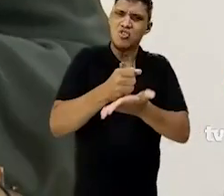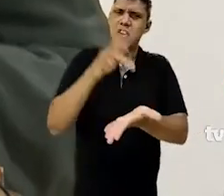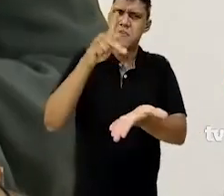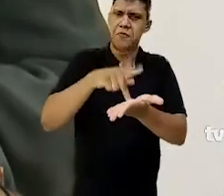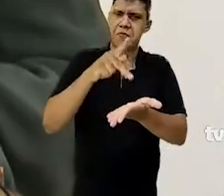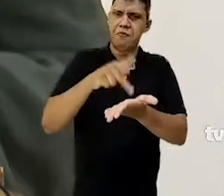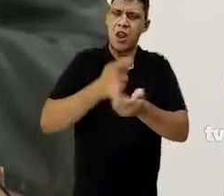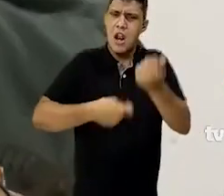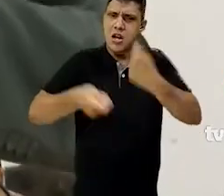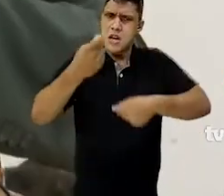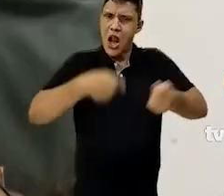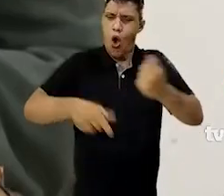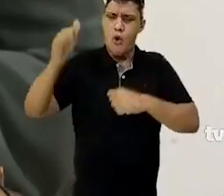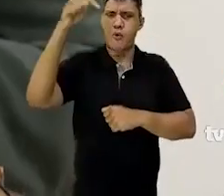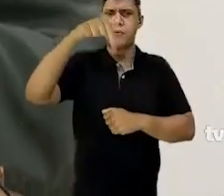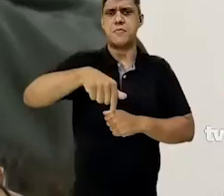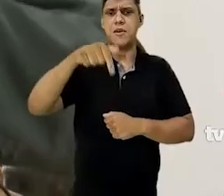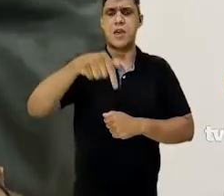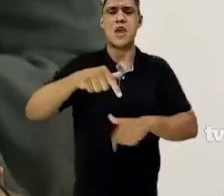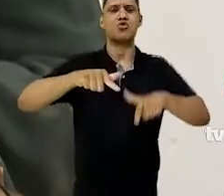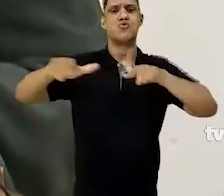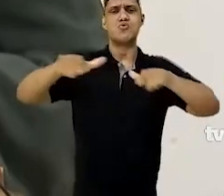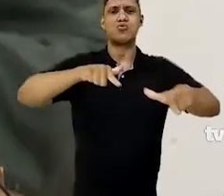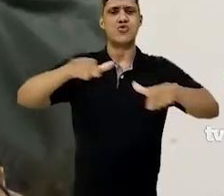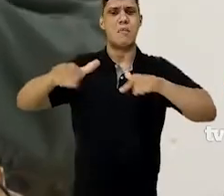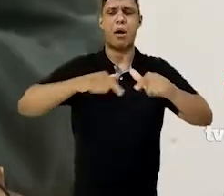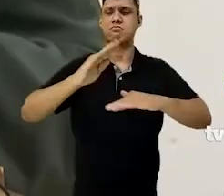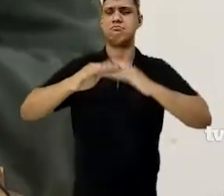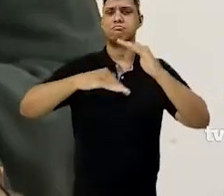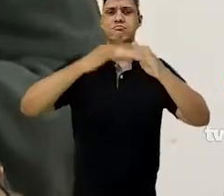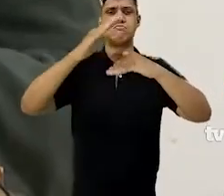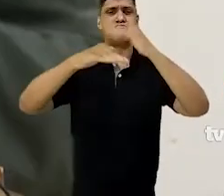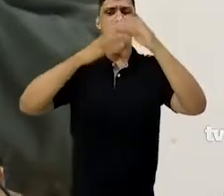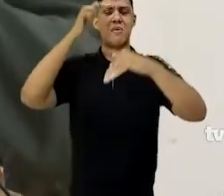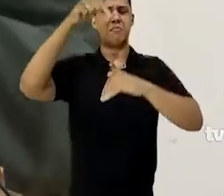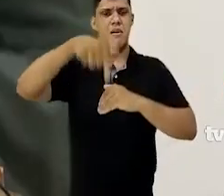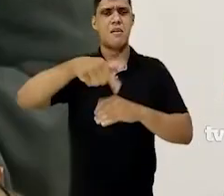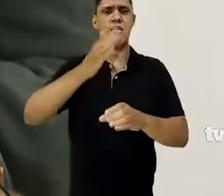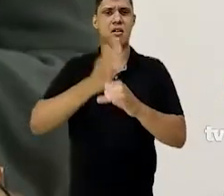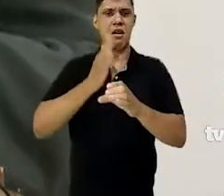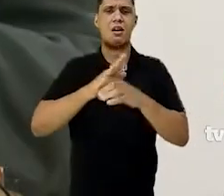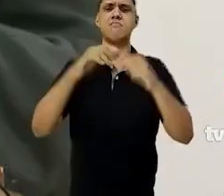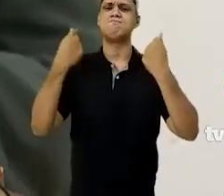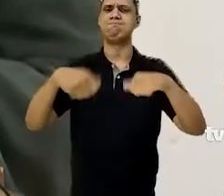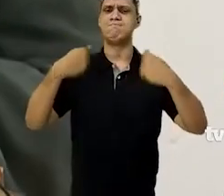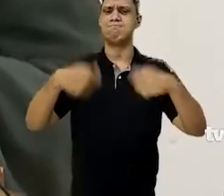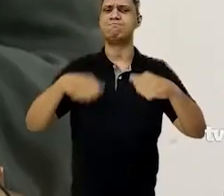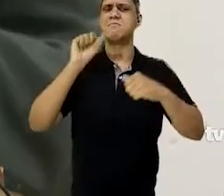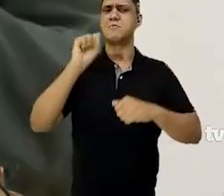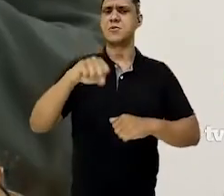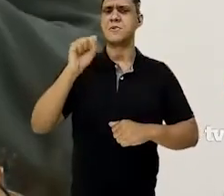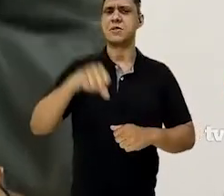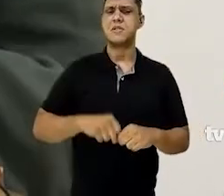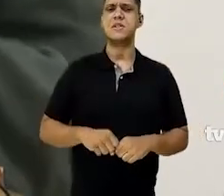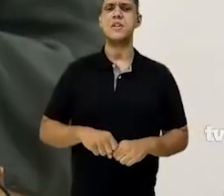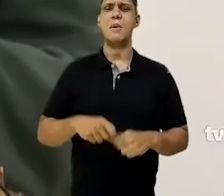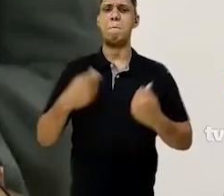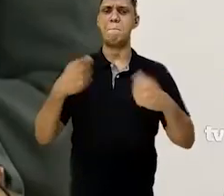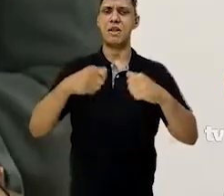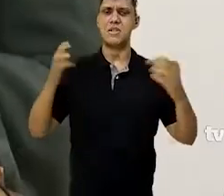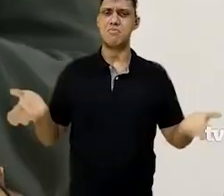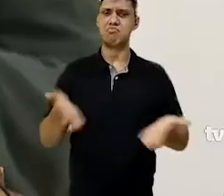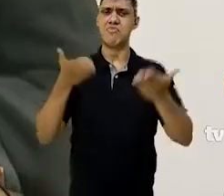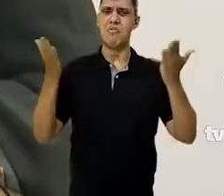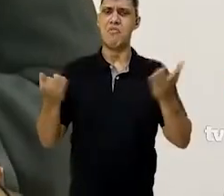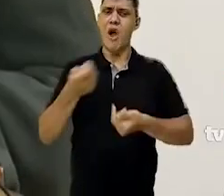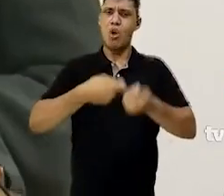do nosso município, no emprego, no desenvolvimento, porque Caicó está precisando de investimento, de comércio bem